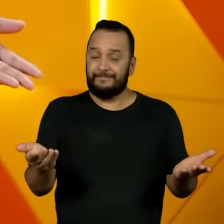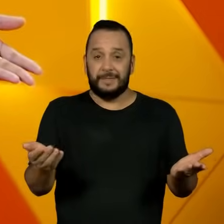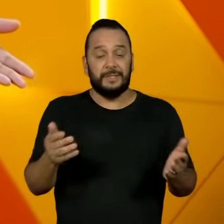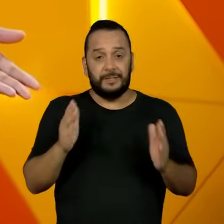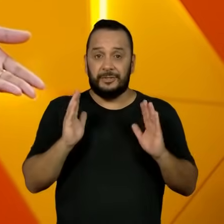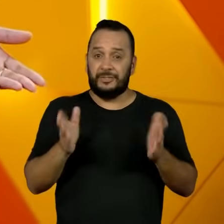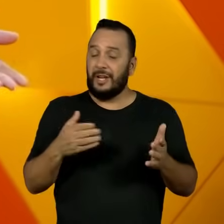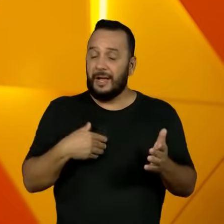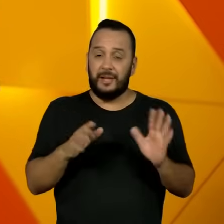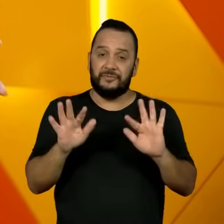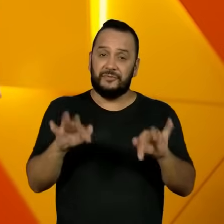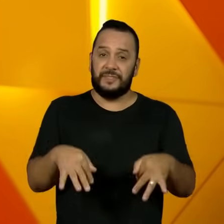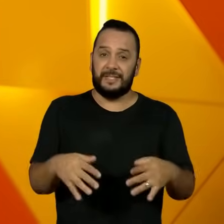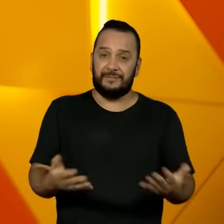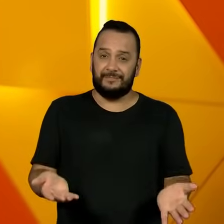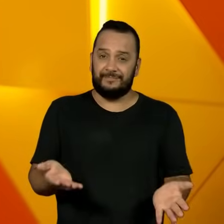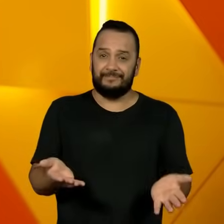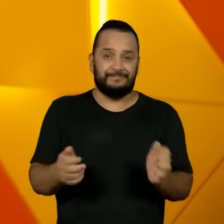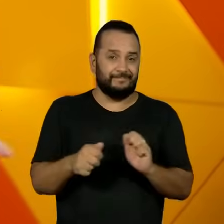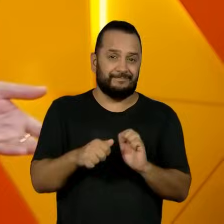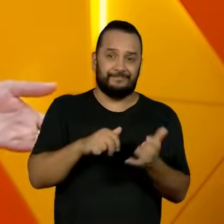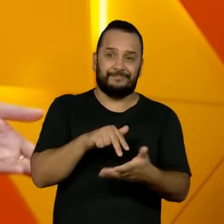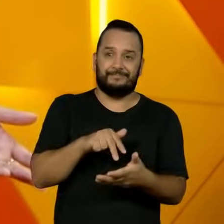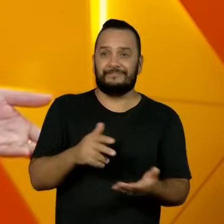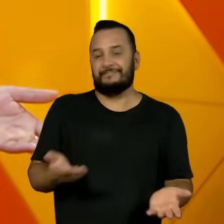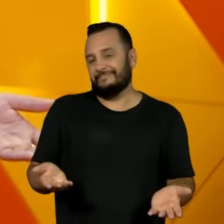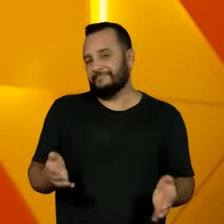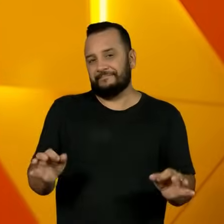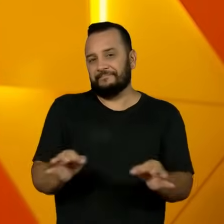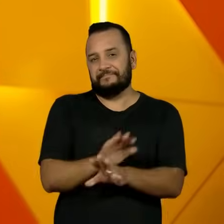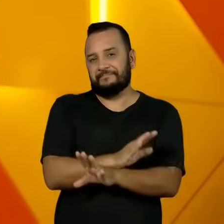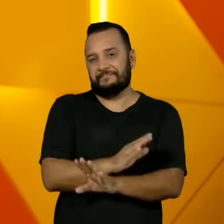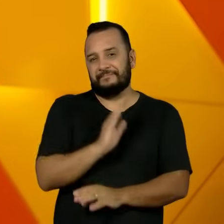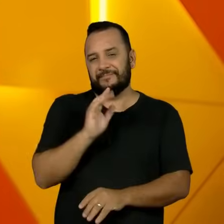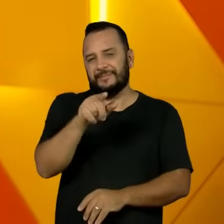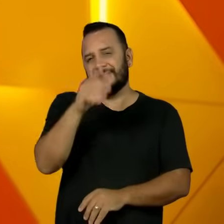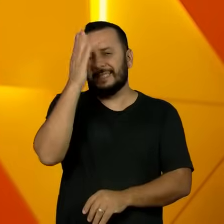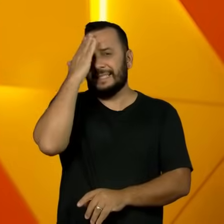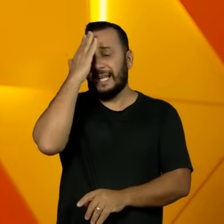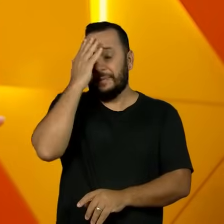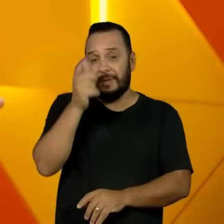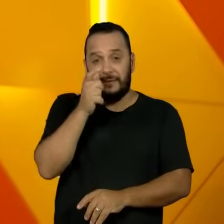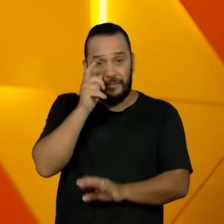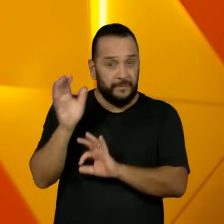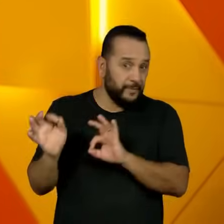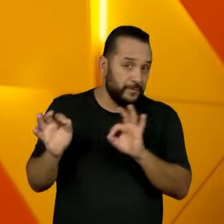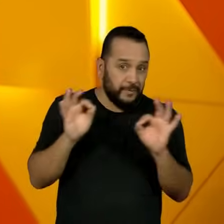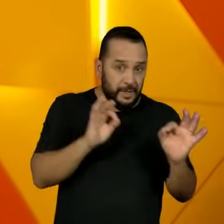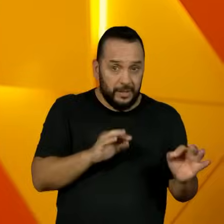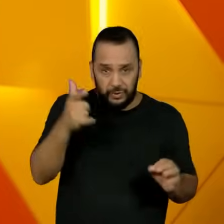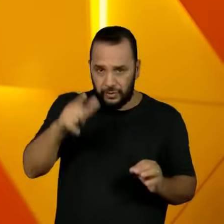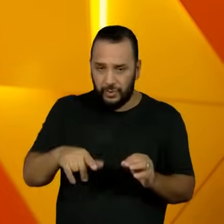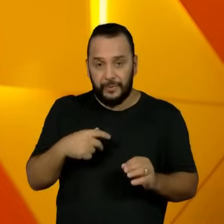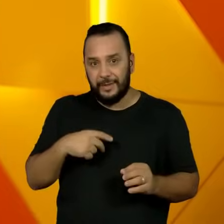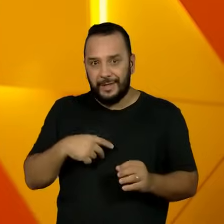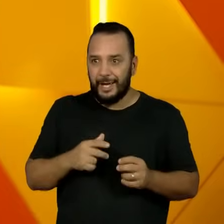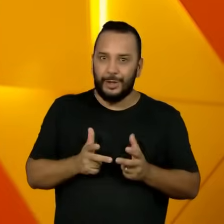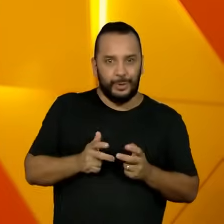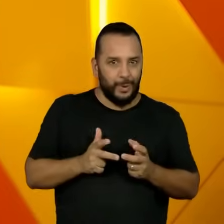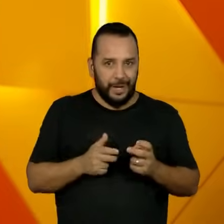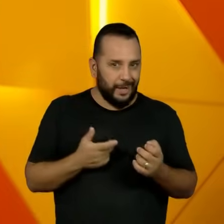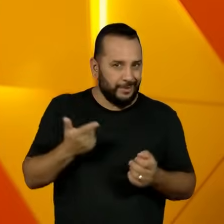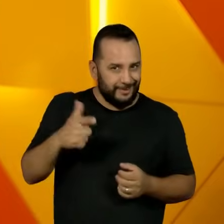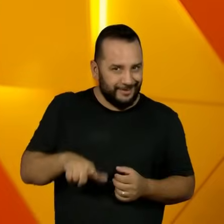game over, né? Estação Livre de hoje vai ficar por aqui, né? Já sabe, né? Rever o nosso conteúdo, quer jogar de novo?